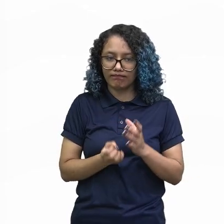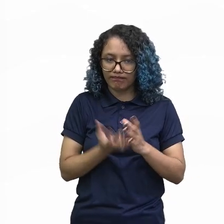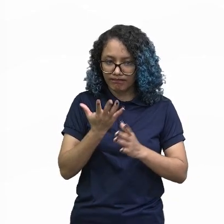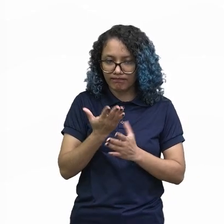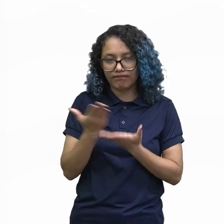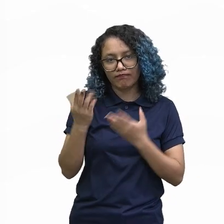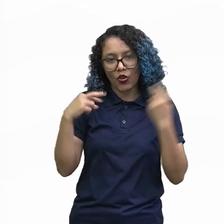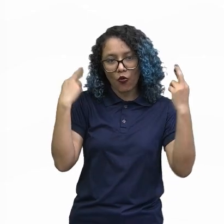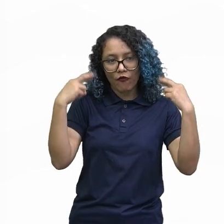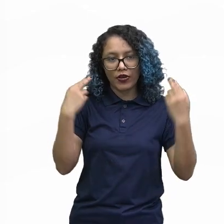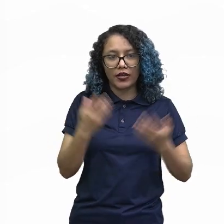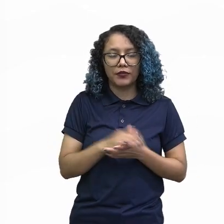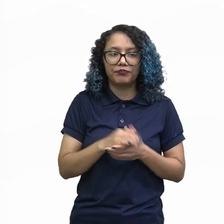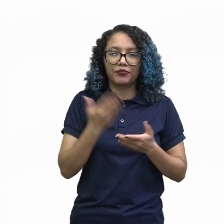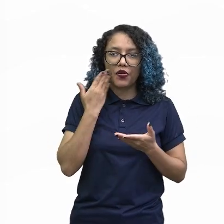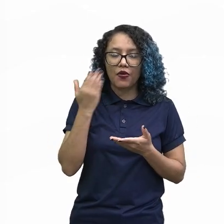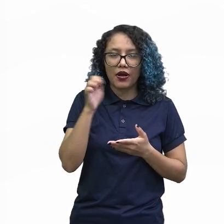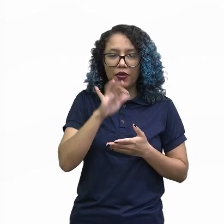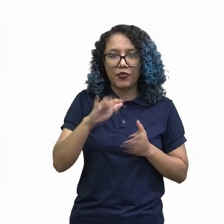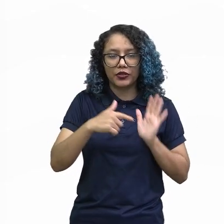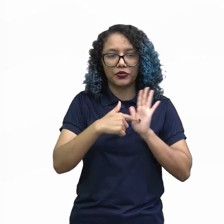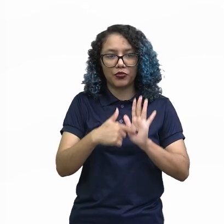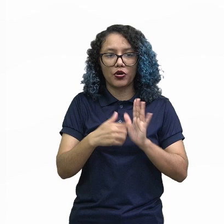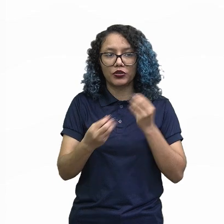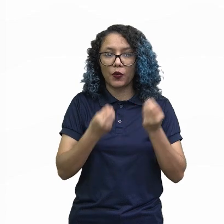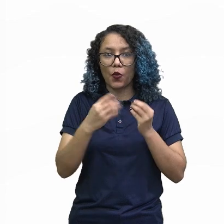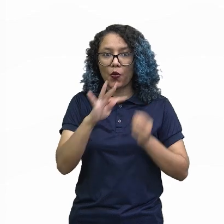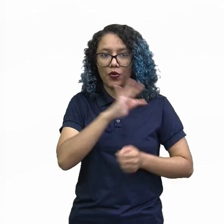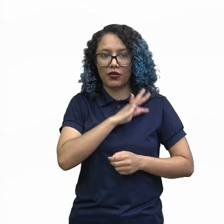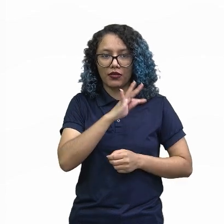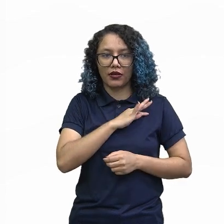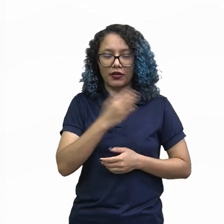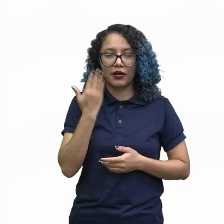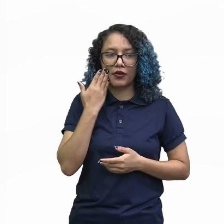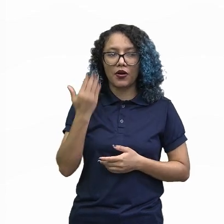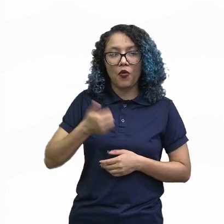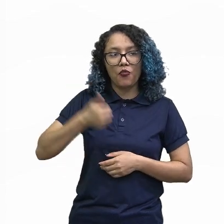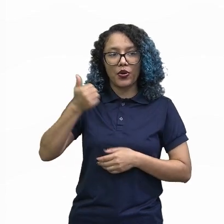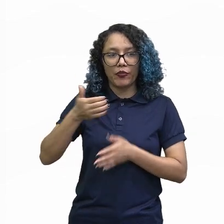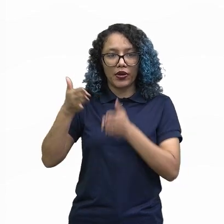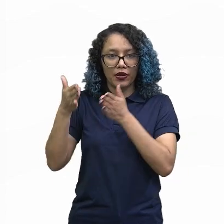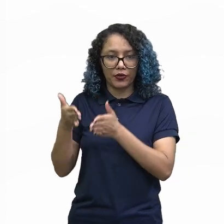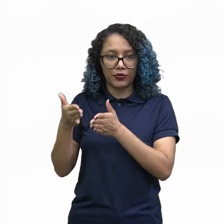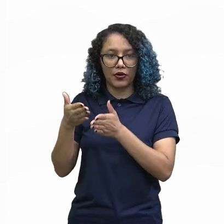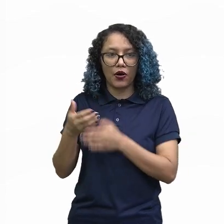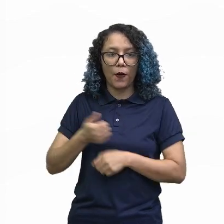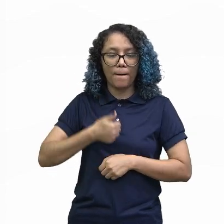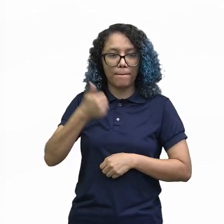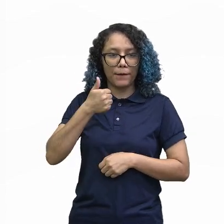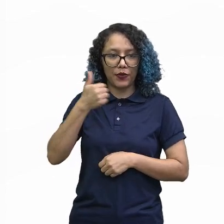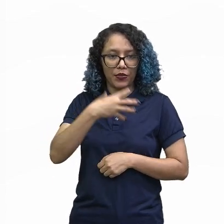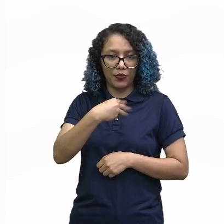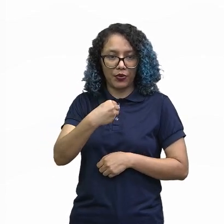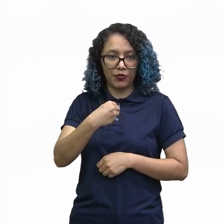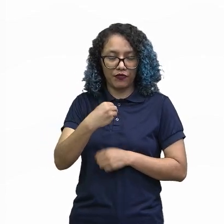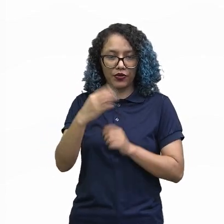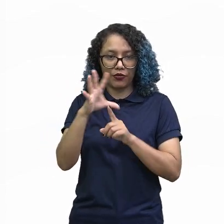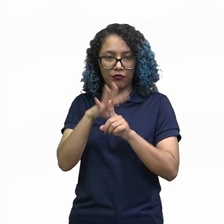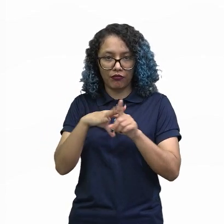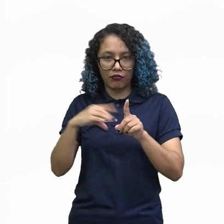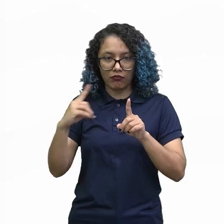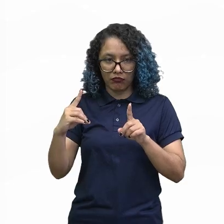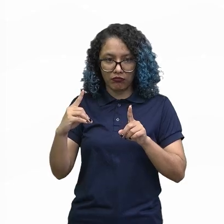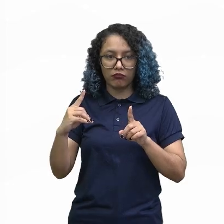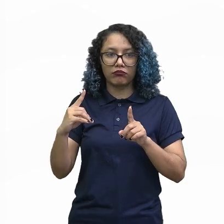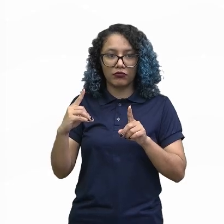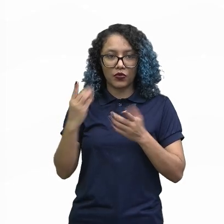outra imagem, a gente observa um pouco mais sobre essa técnica, né? Primeiro a gente tem lá o primeiro mamífero clonado, né? A gente tem